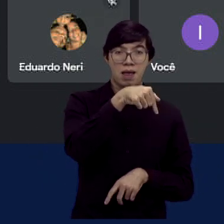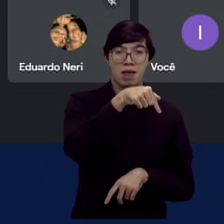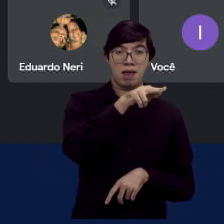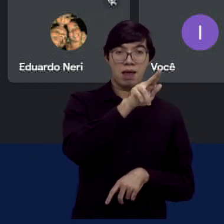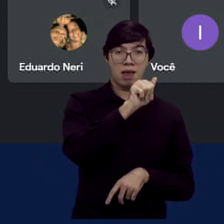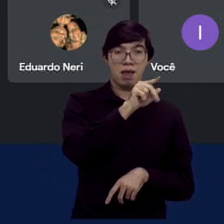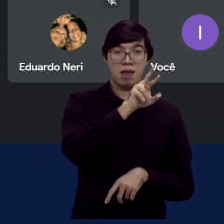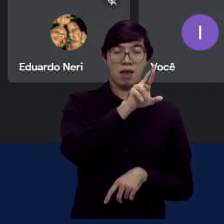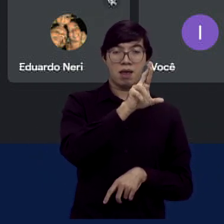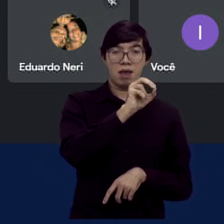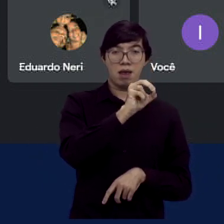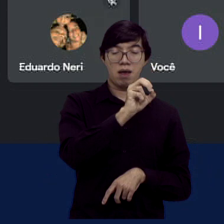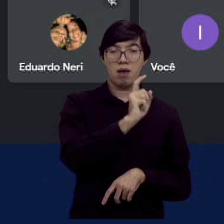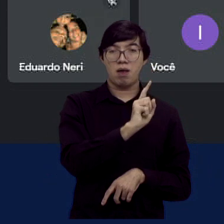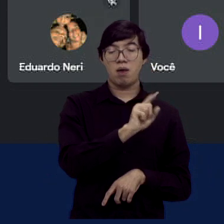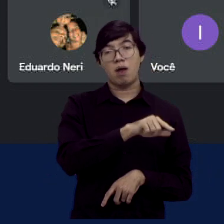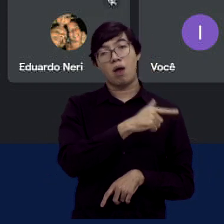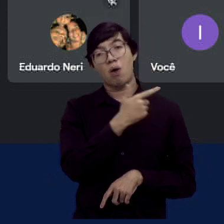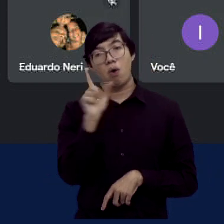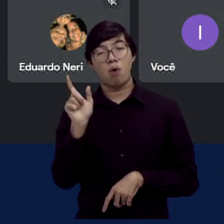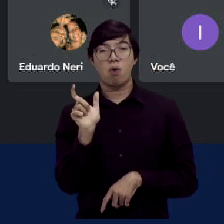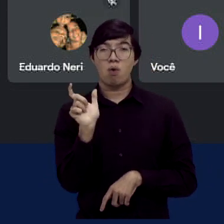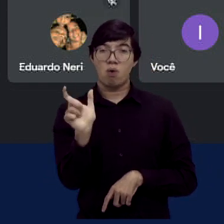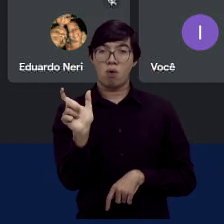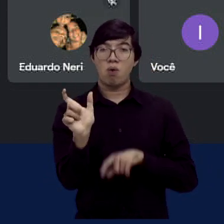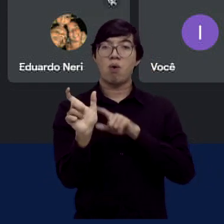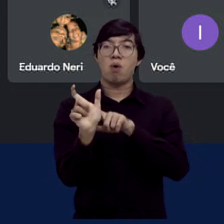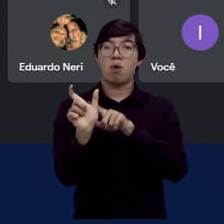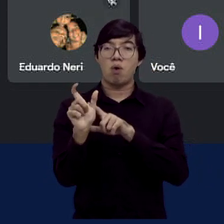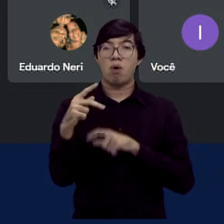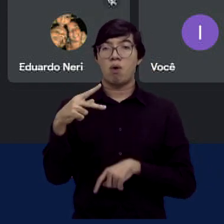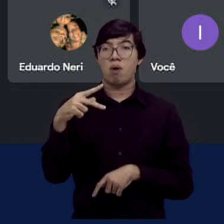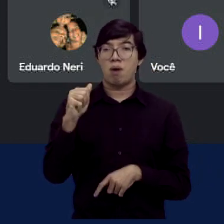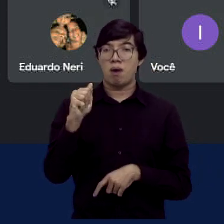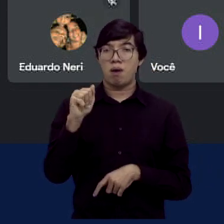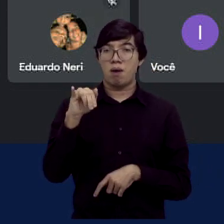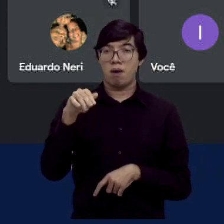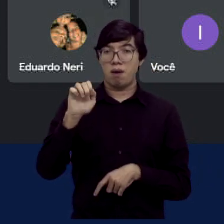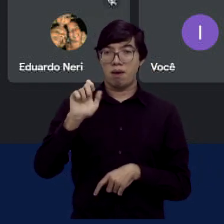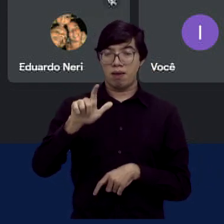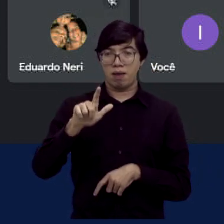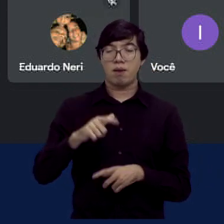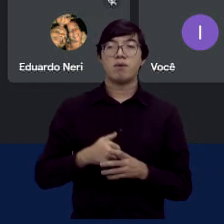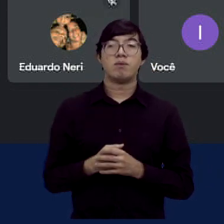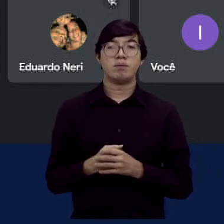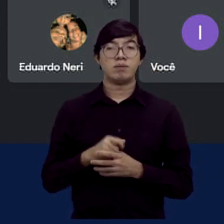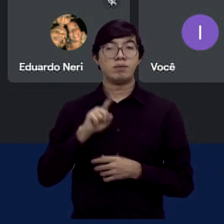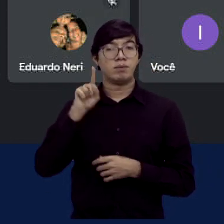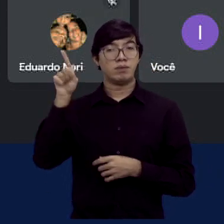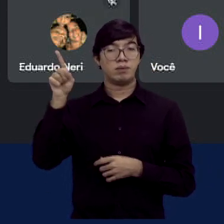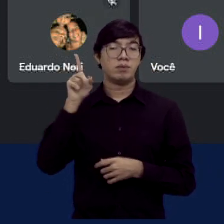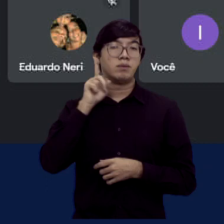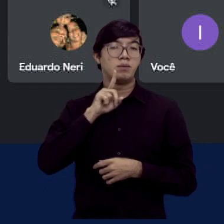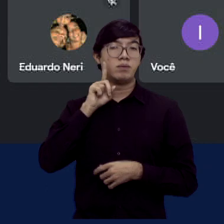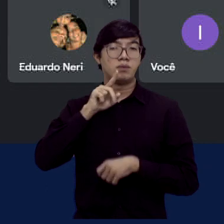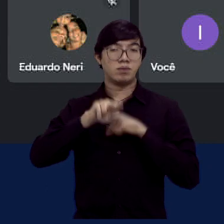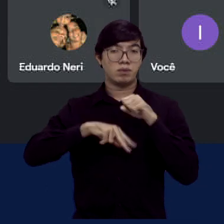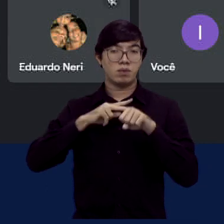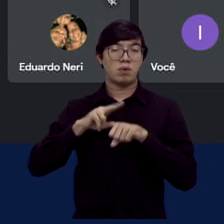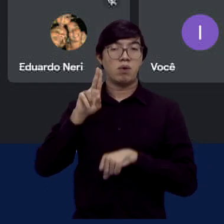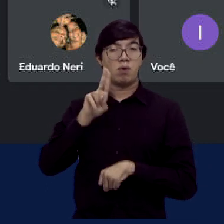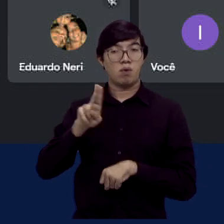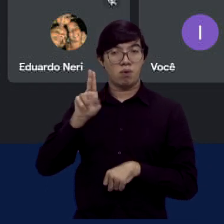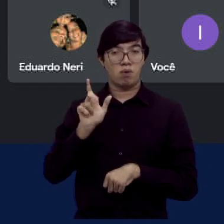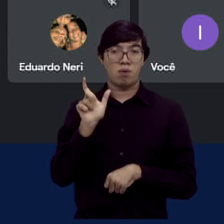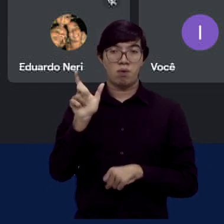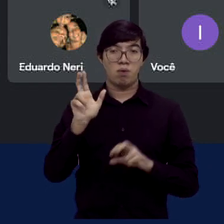ou square, chamam de panel. O que eu acho interessante, porque se os americanos chamam de panel, eles realmente entendem